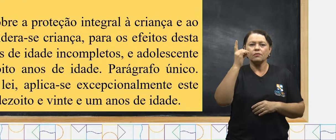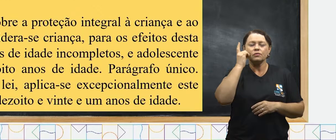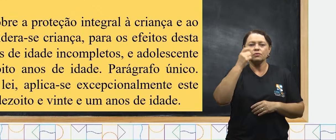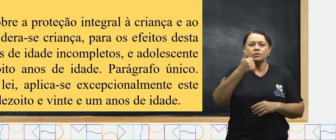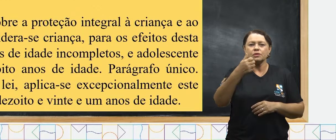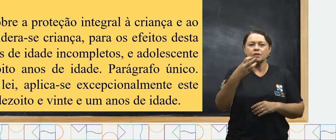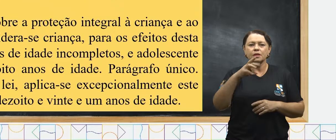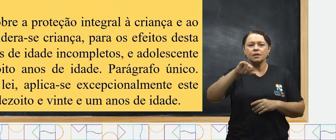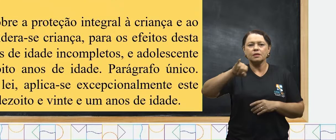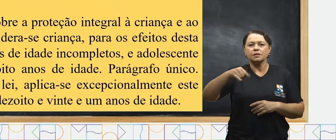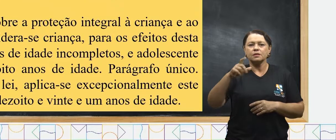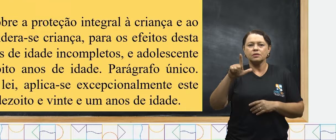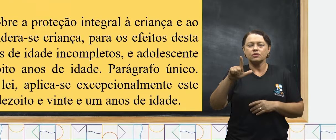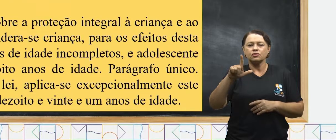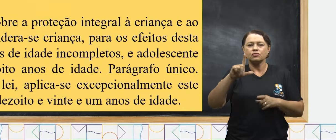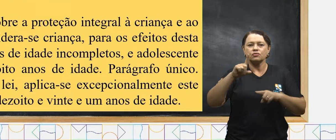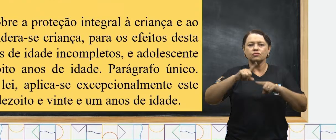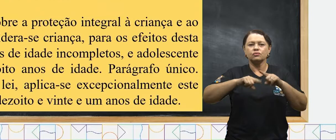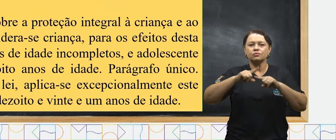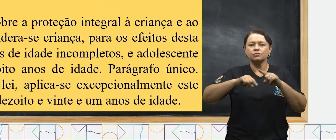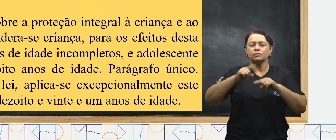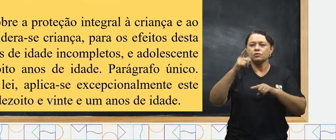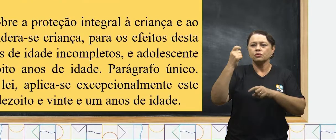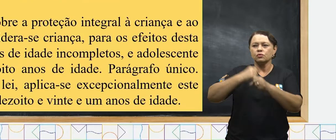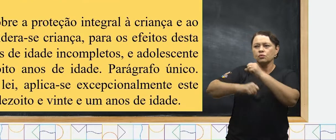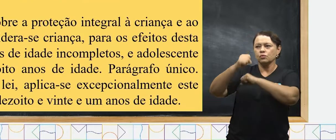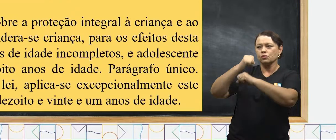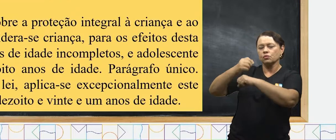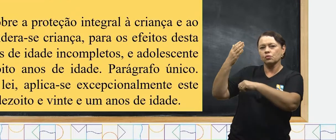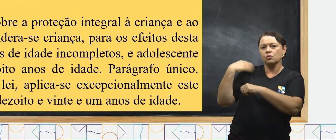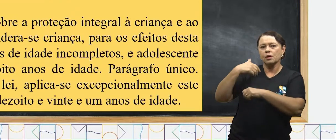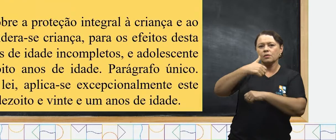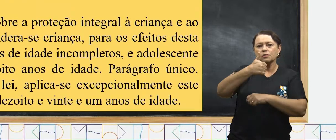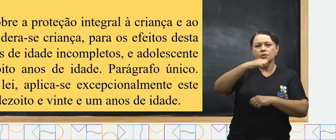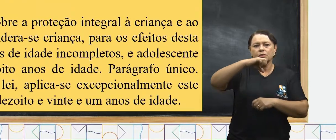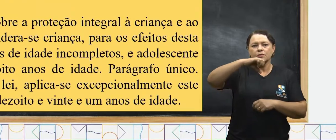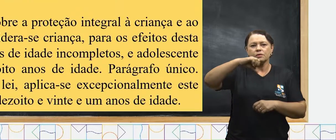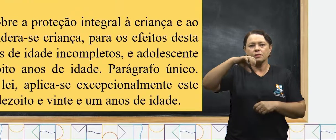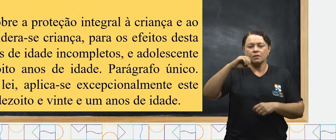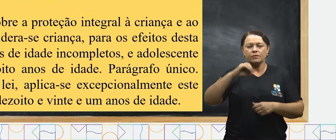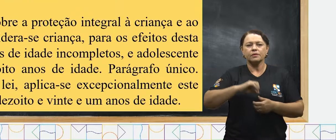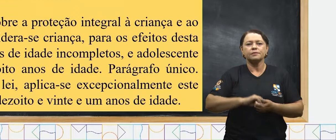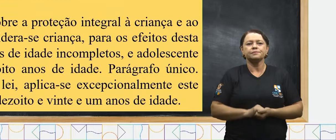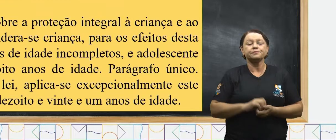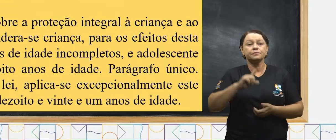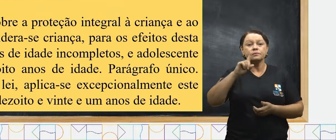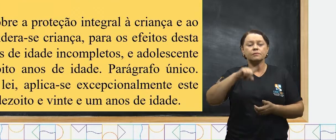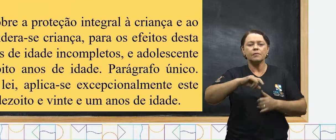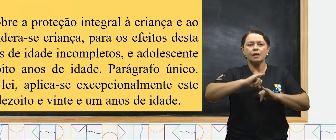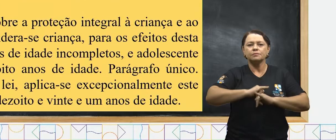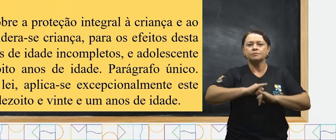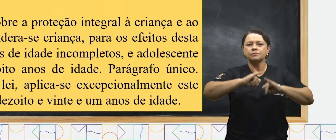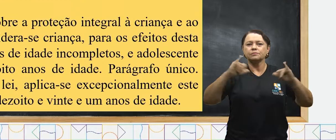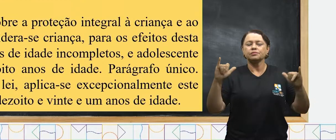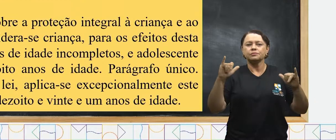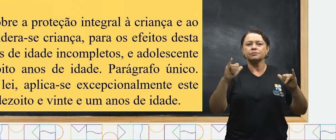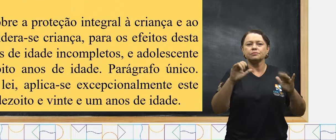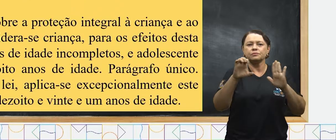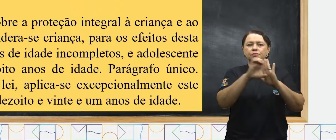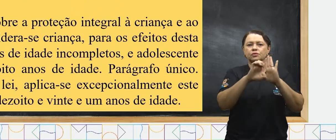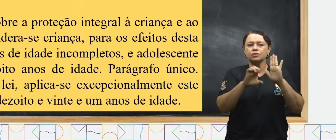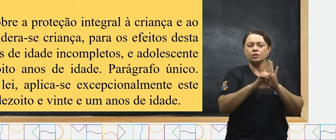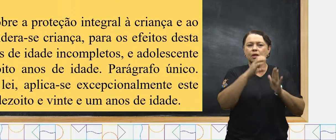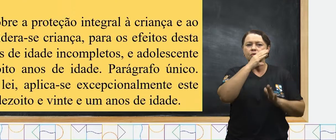julho de 1990. Dispõe sobre o Estatuto da Criança e do Adolescente e dá